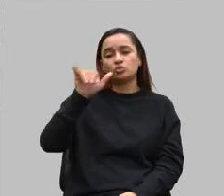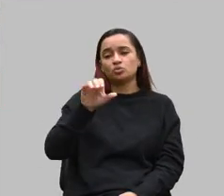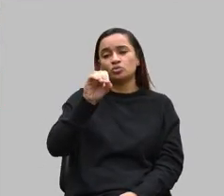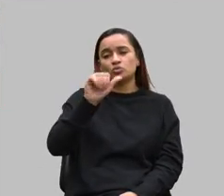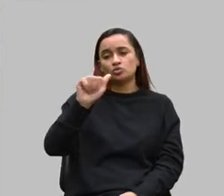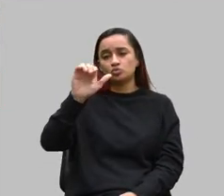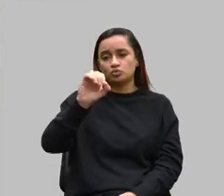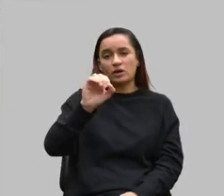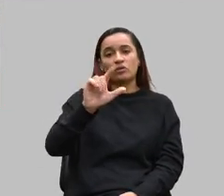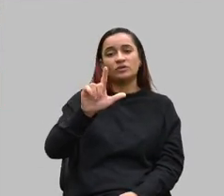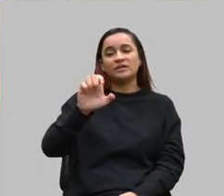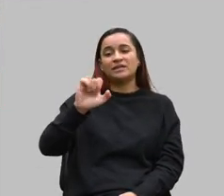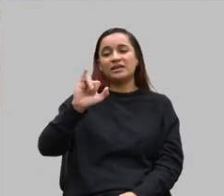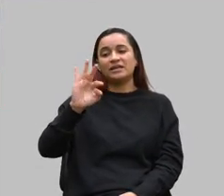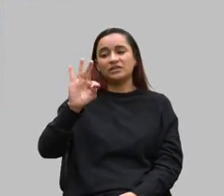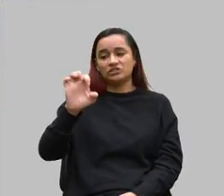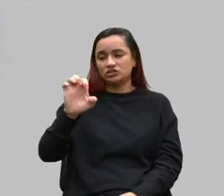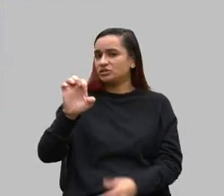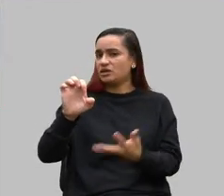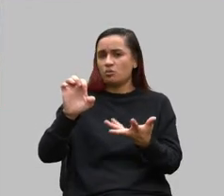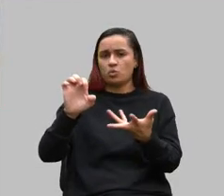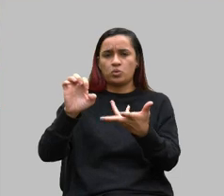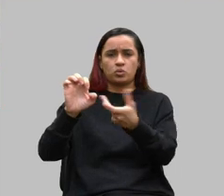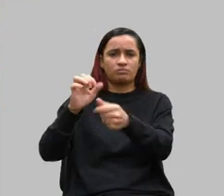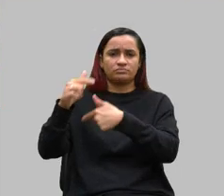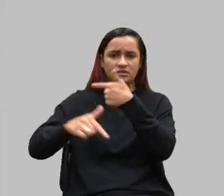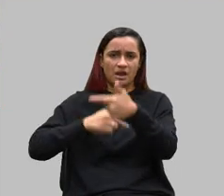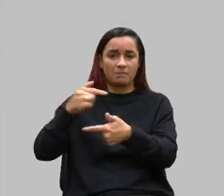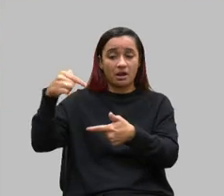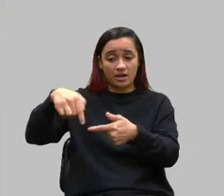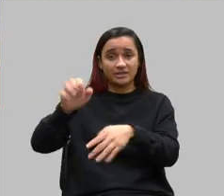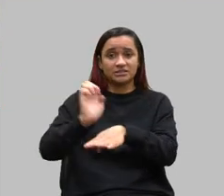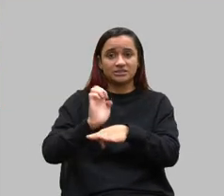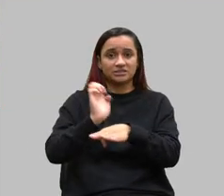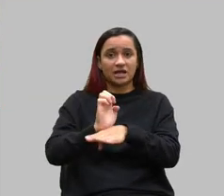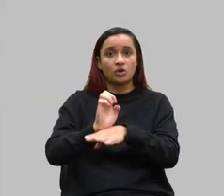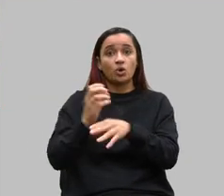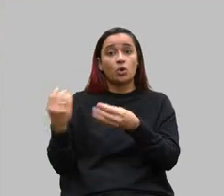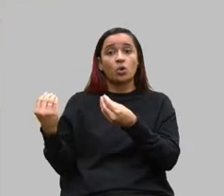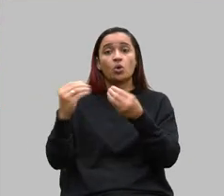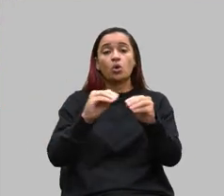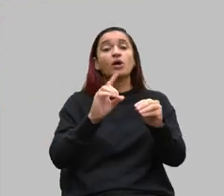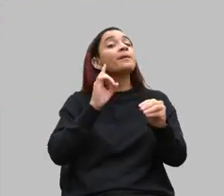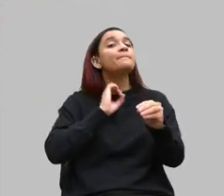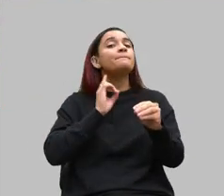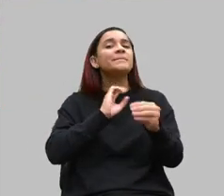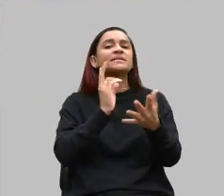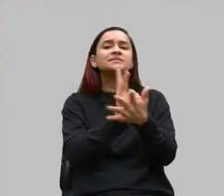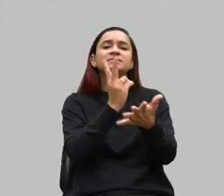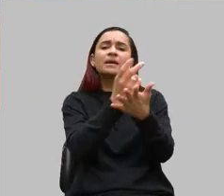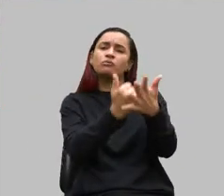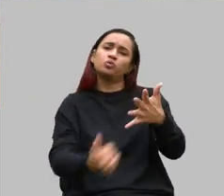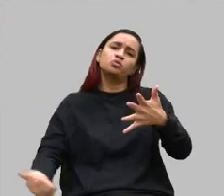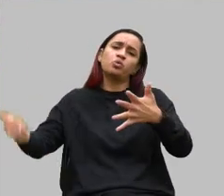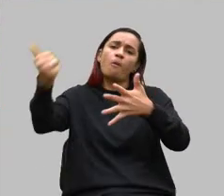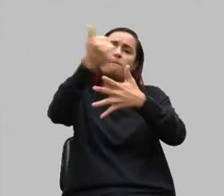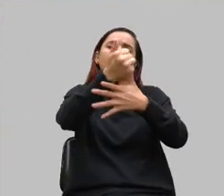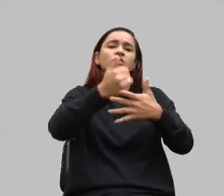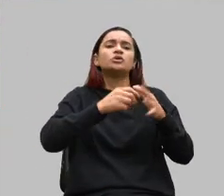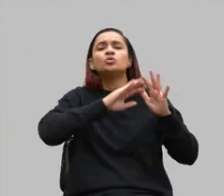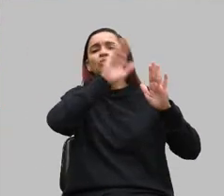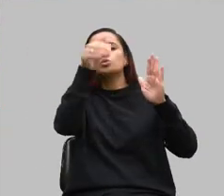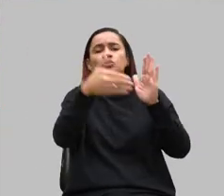assim esplêndido aqui no estado colocando colocando o estado de Minas na ponta de todosos aspectos de